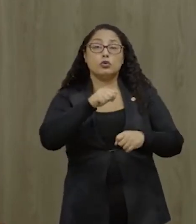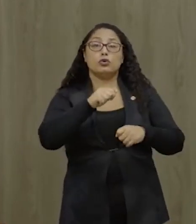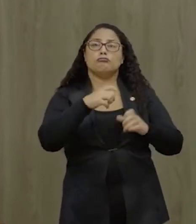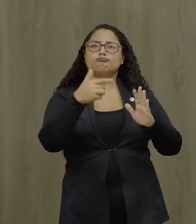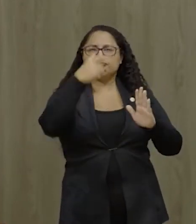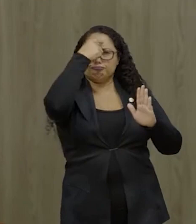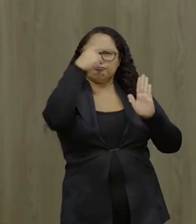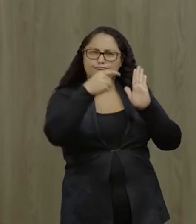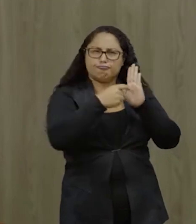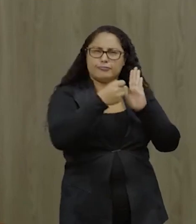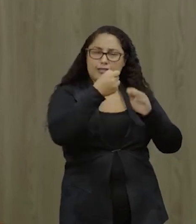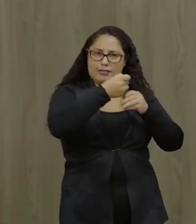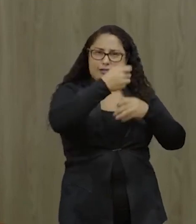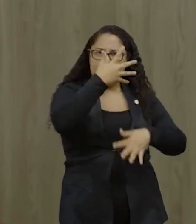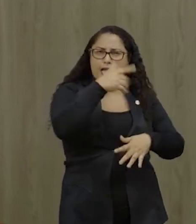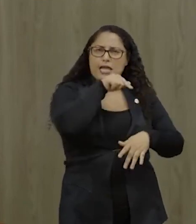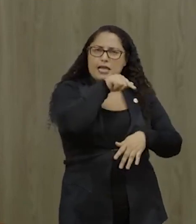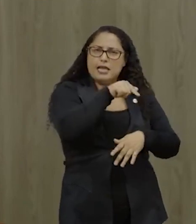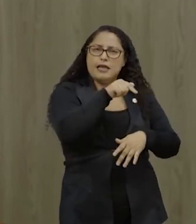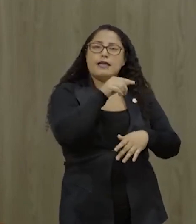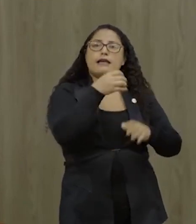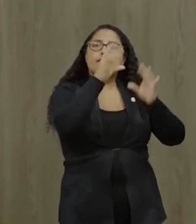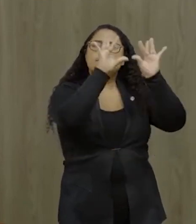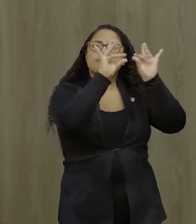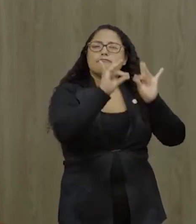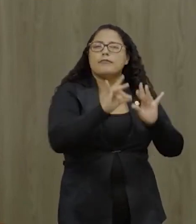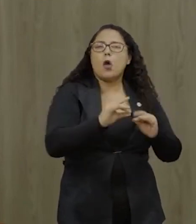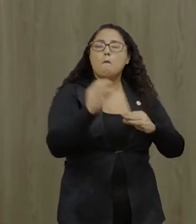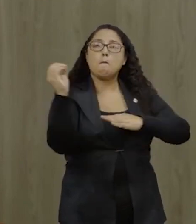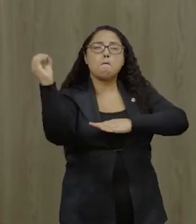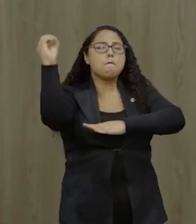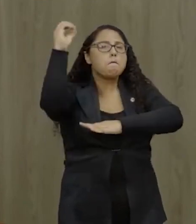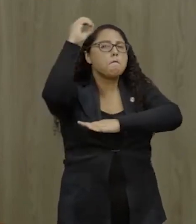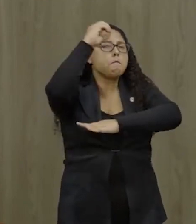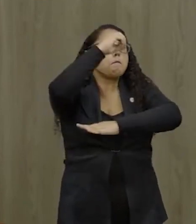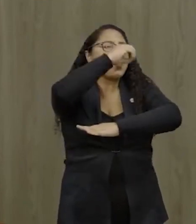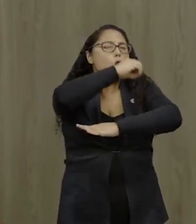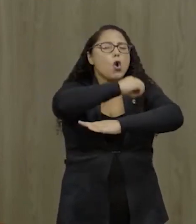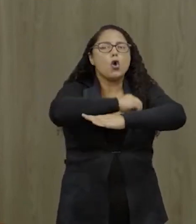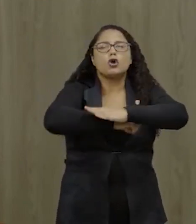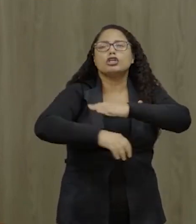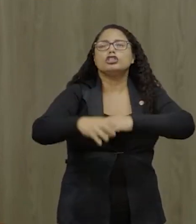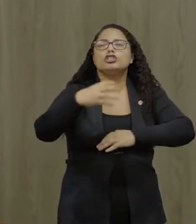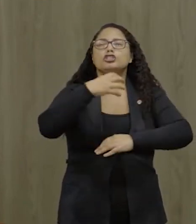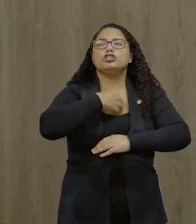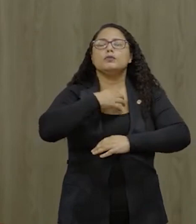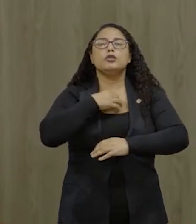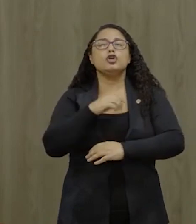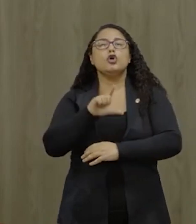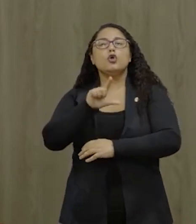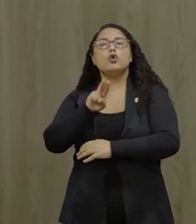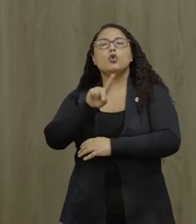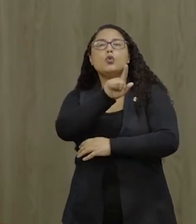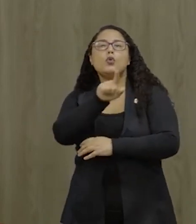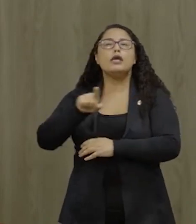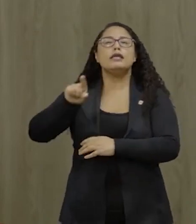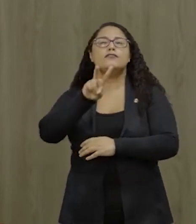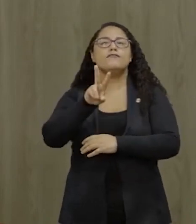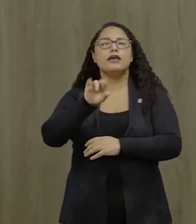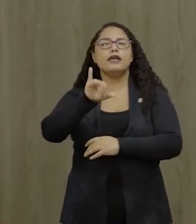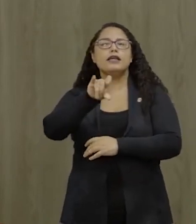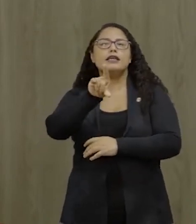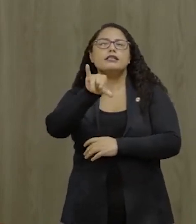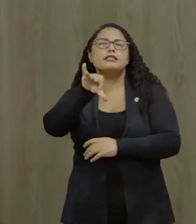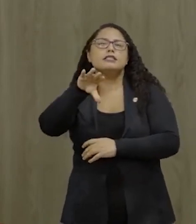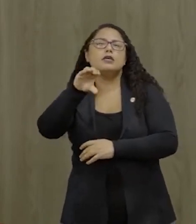ChatGPT, escreva uma crônica sobre o pôr do sol no estilo do Luiz Fernando Veríssimo. E ele escreve,